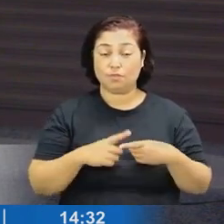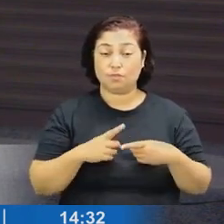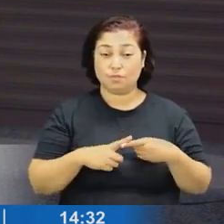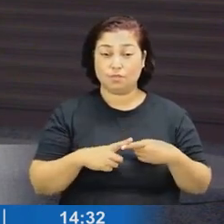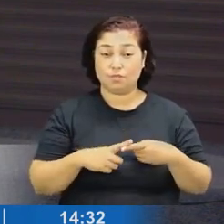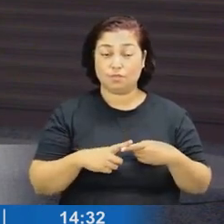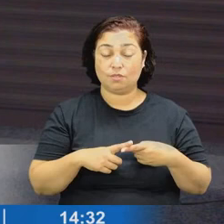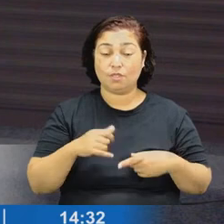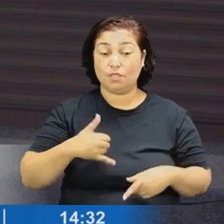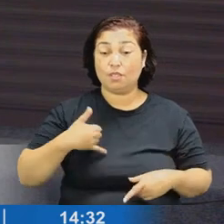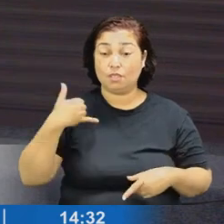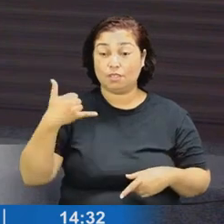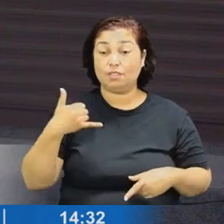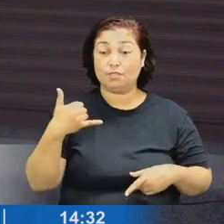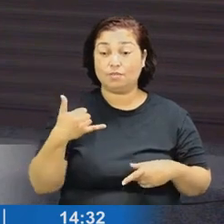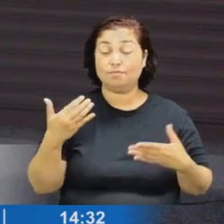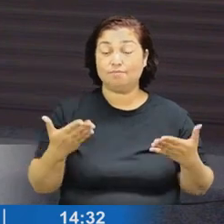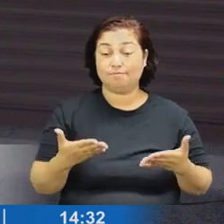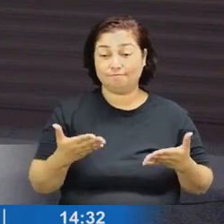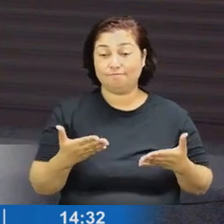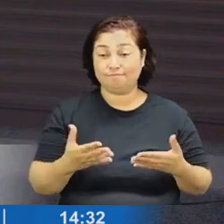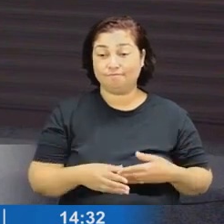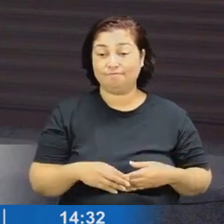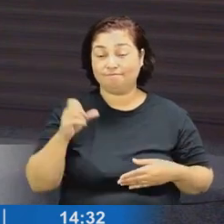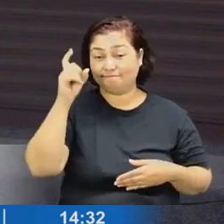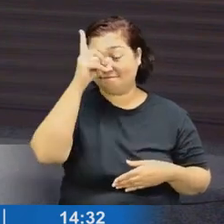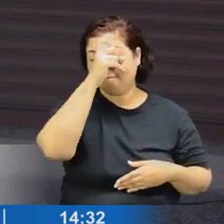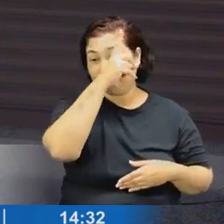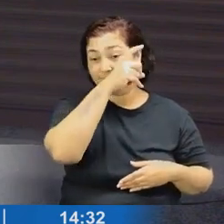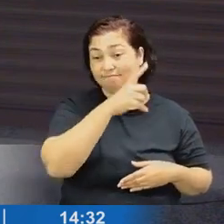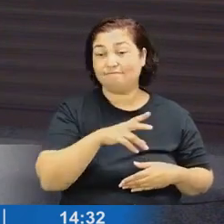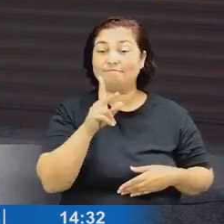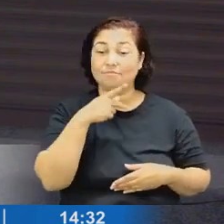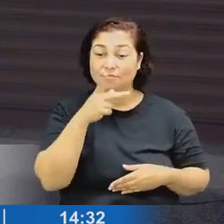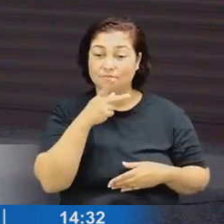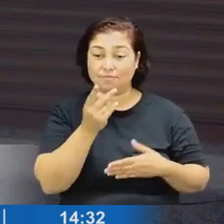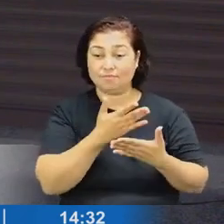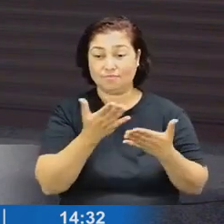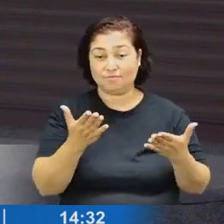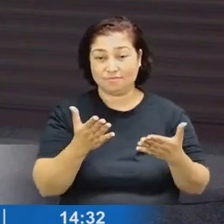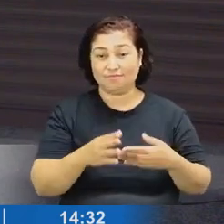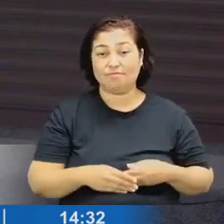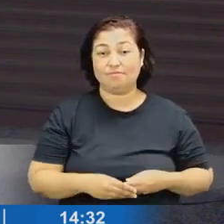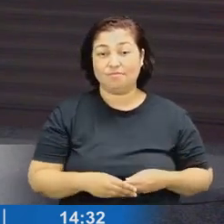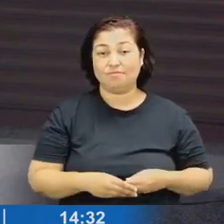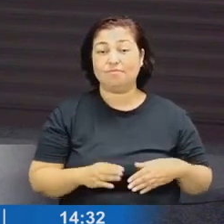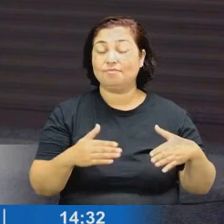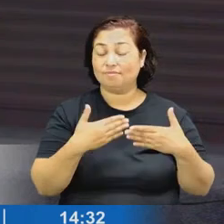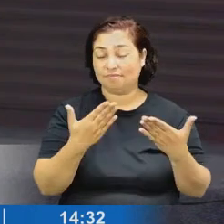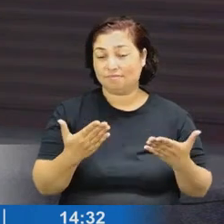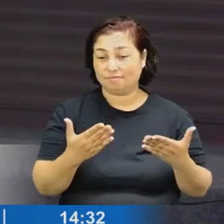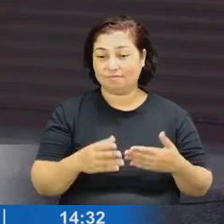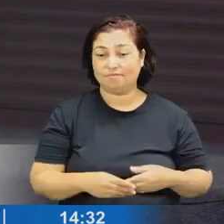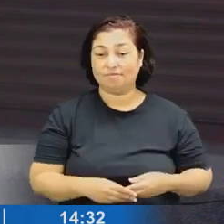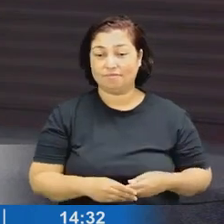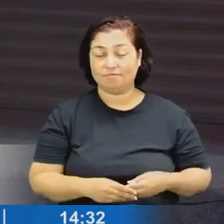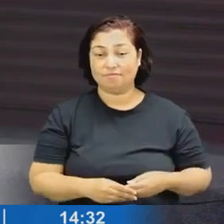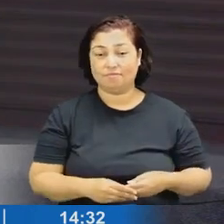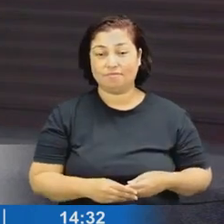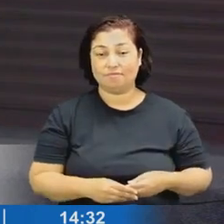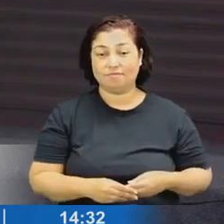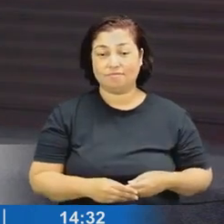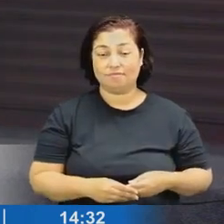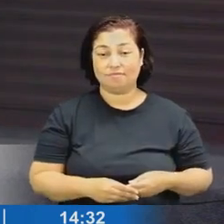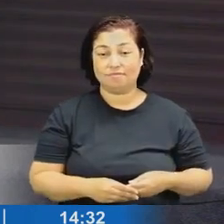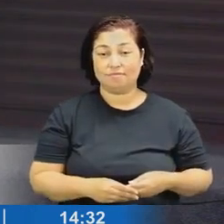a idade chegou gente que dificuldade de admitir isso Mas enfim Bom vamos lá